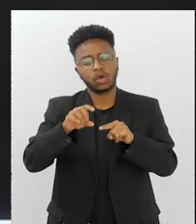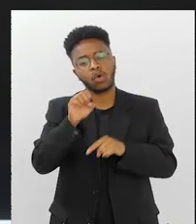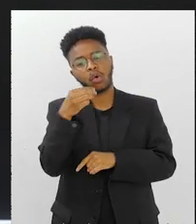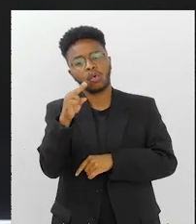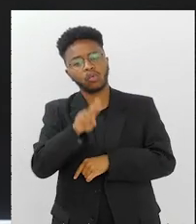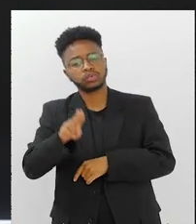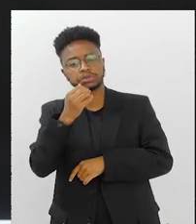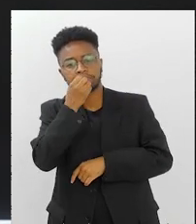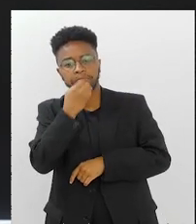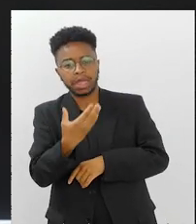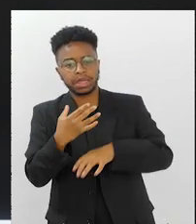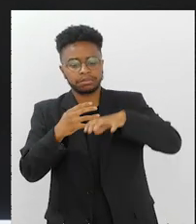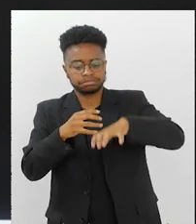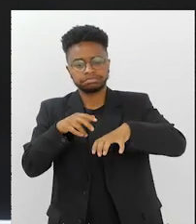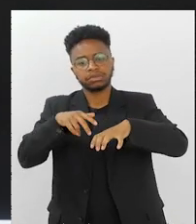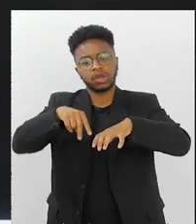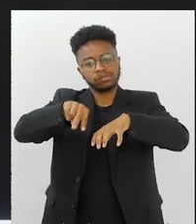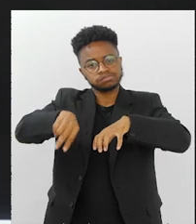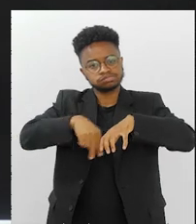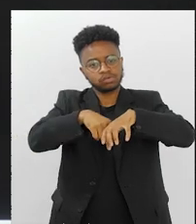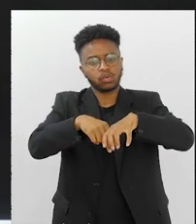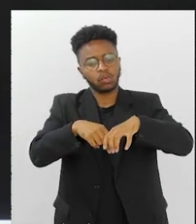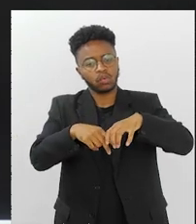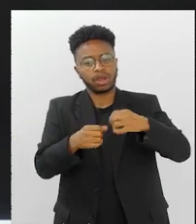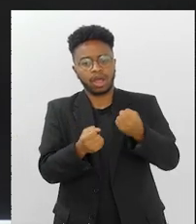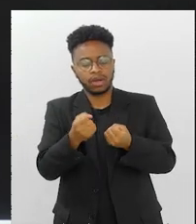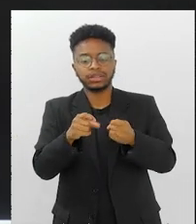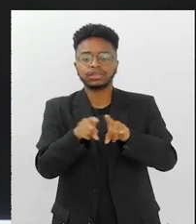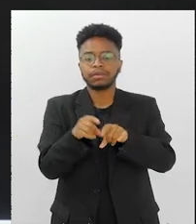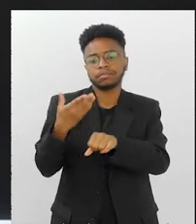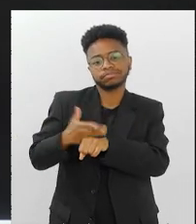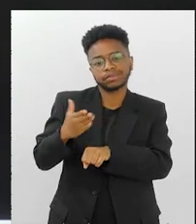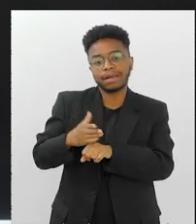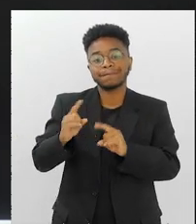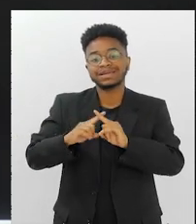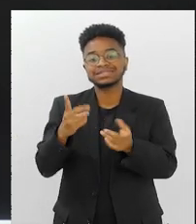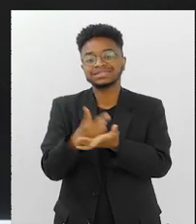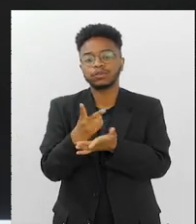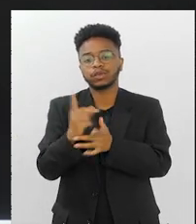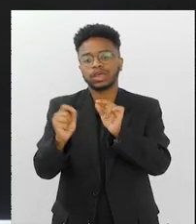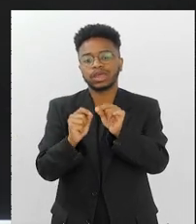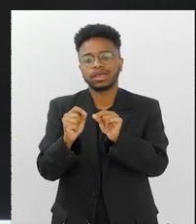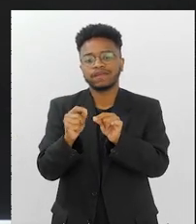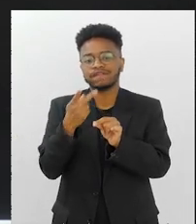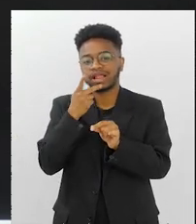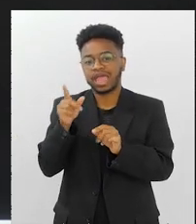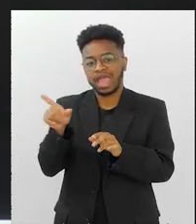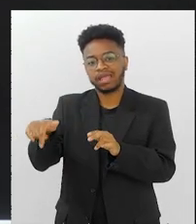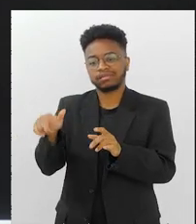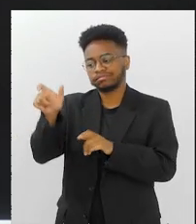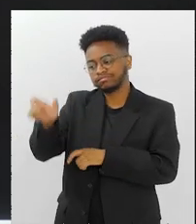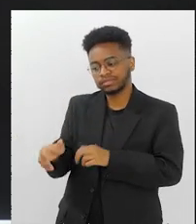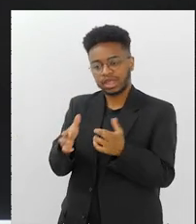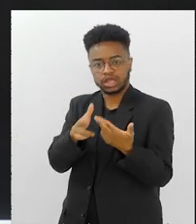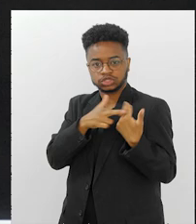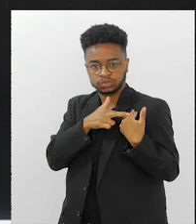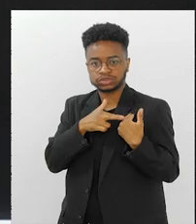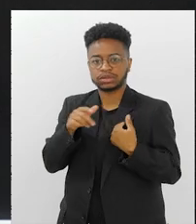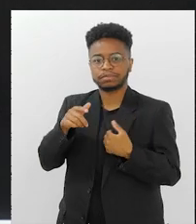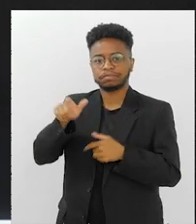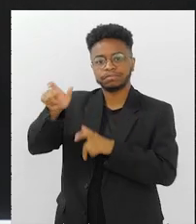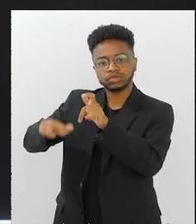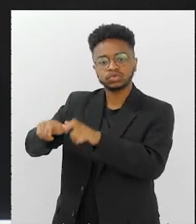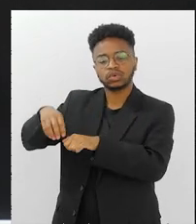bom uso do tripé os ensaios então isso acaba caindo sempre na conta do coreógrafo né porque se ele é um